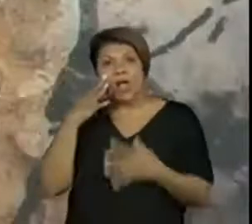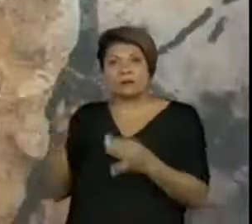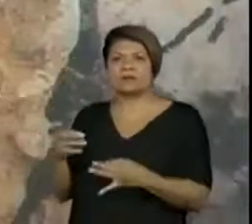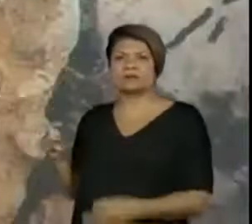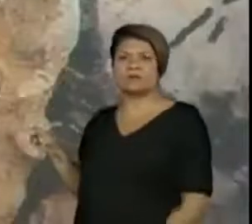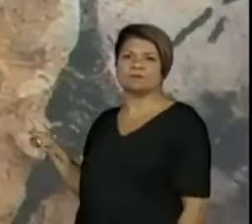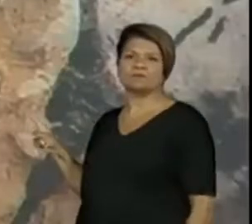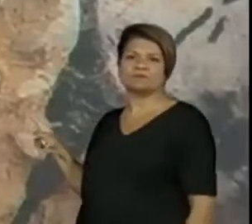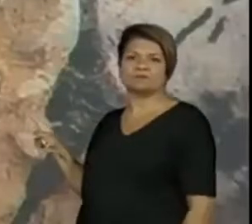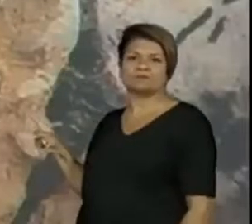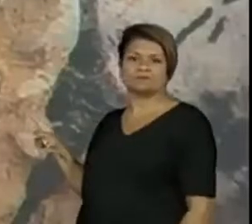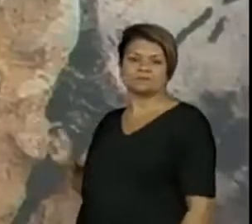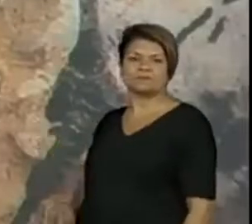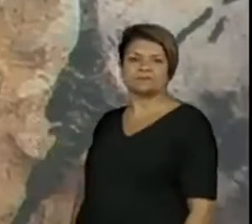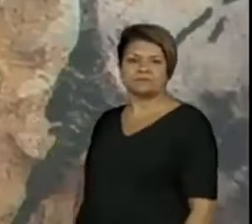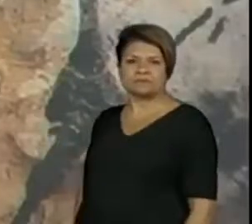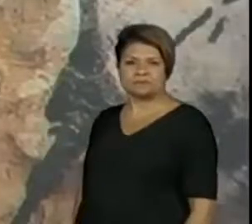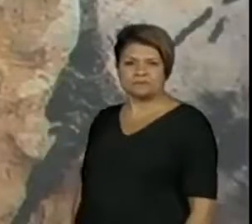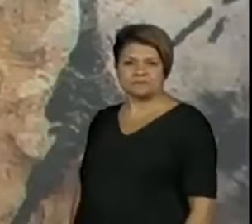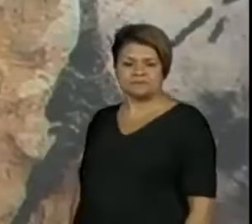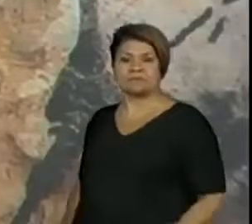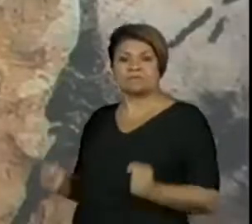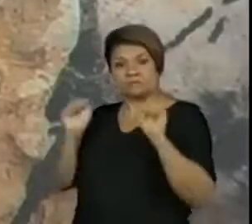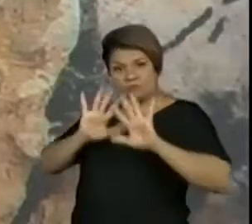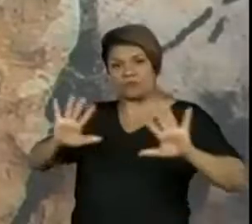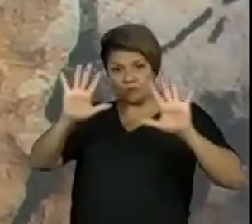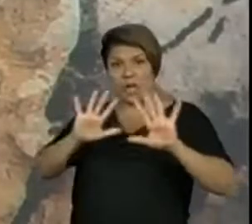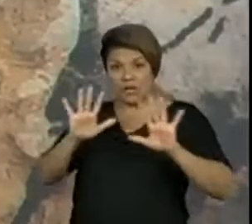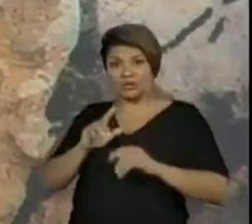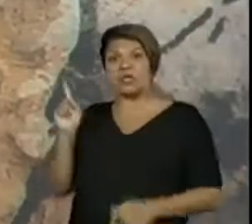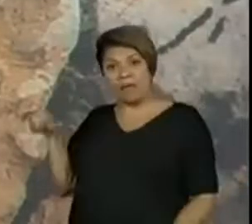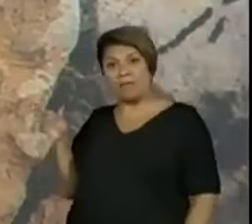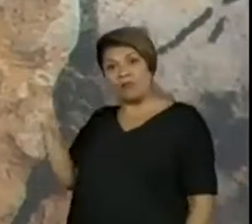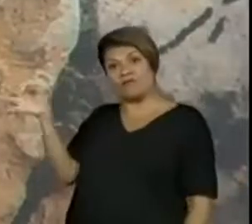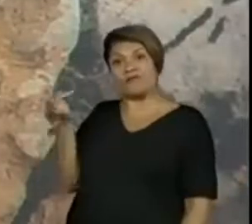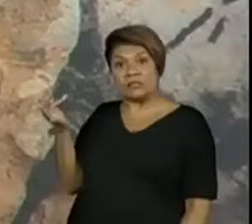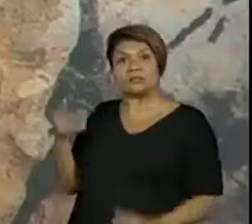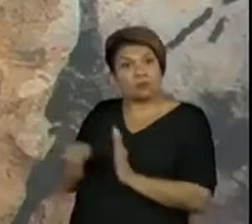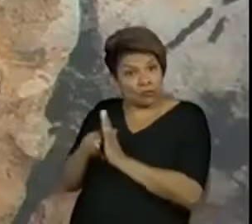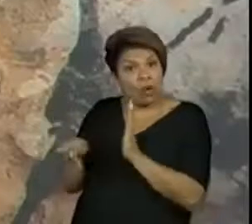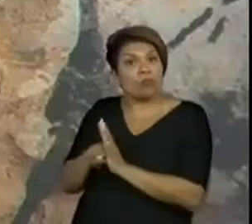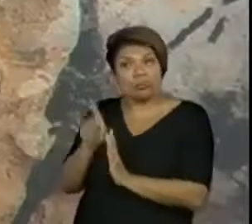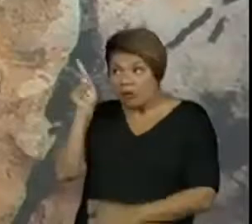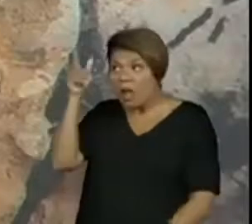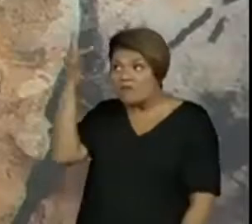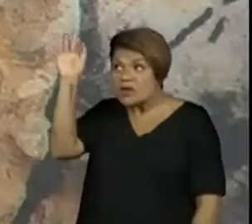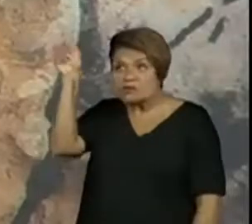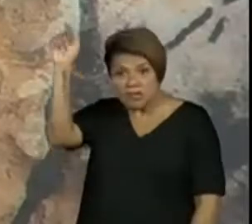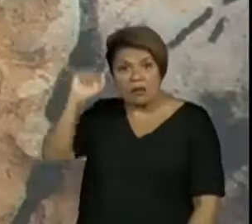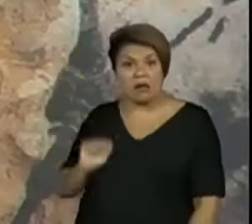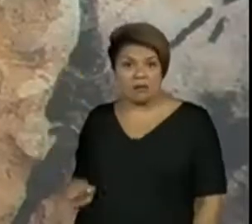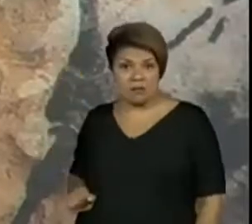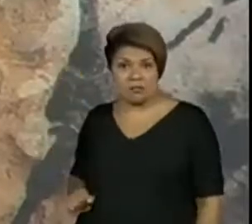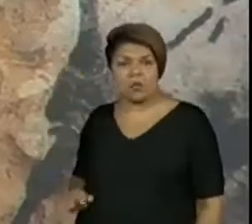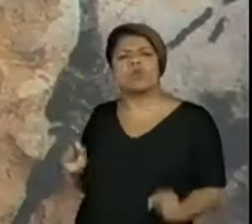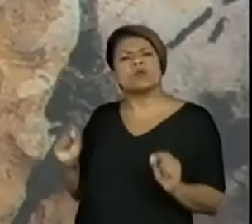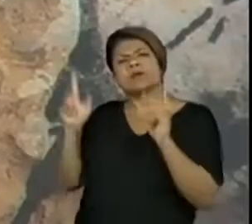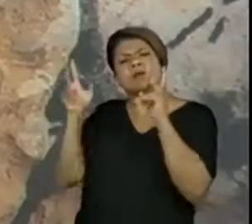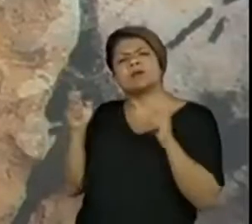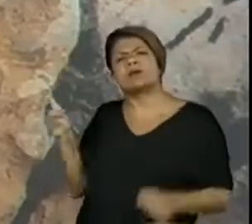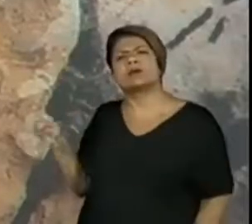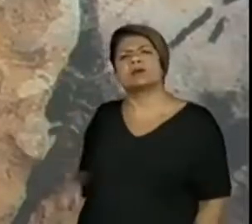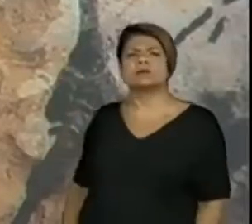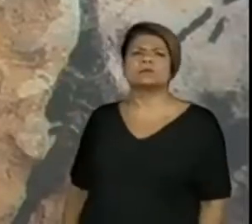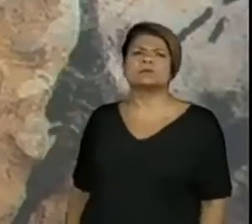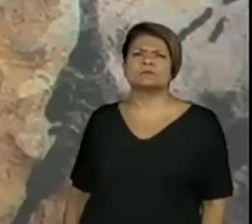tela. São imagens da gruta de Lascaux, na França. O que vocês observam?